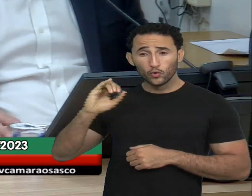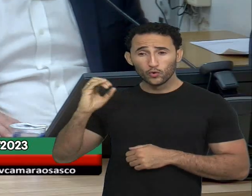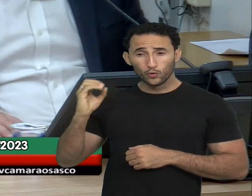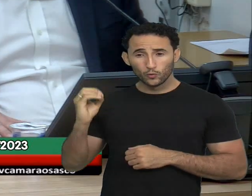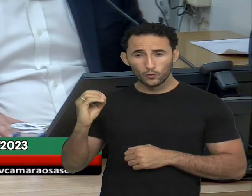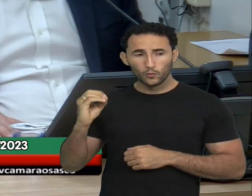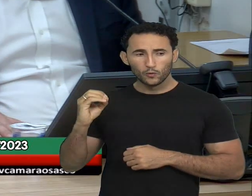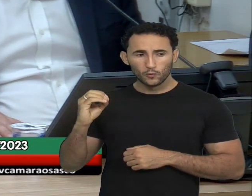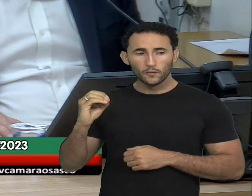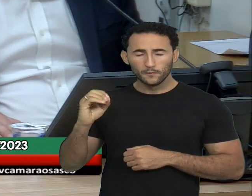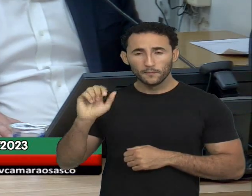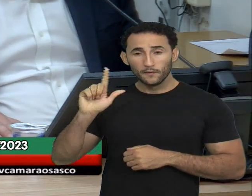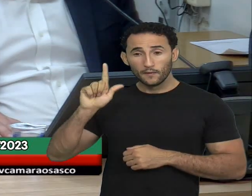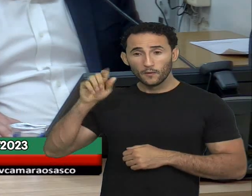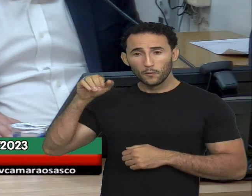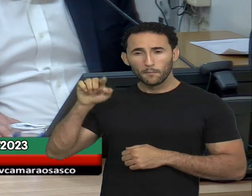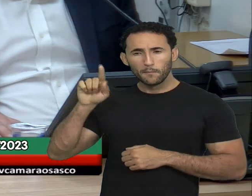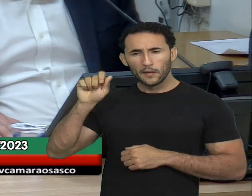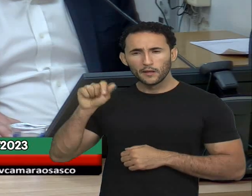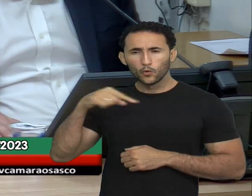tá no Facebook, ele perguntou,